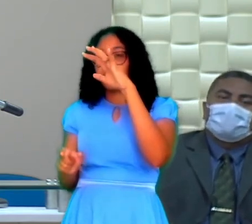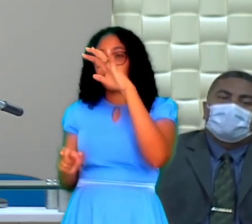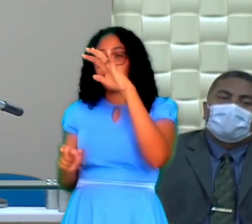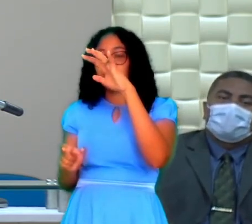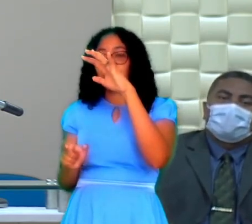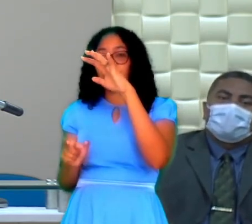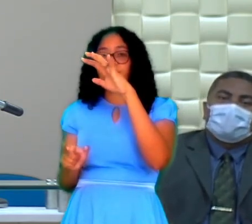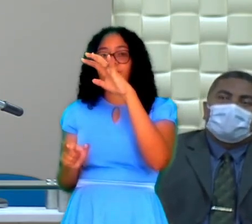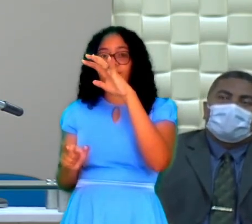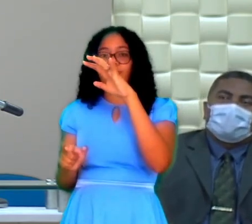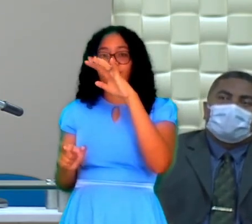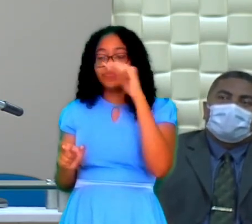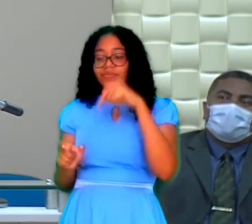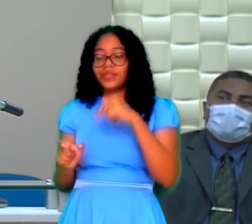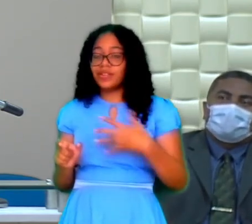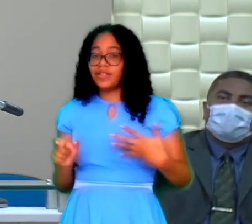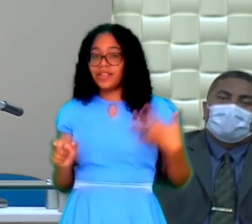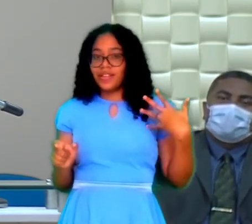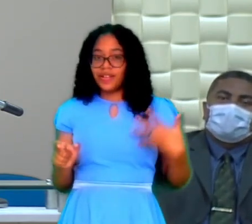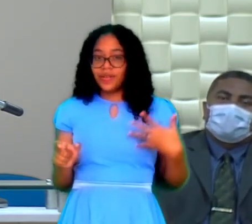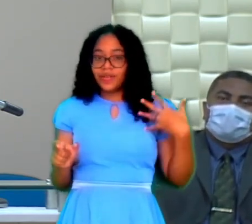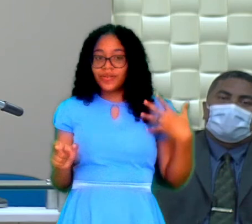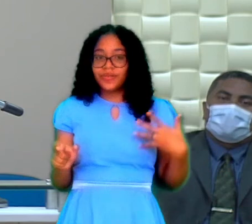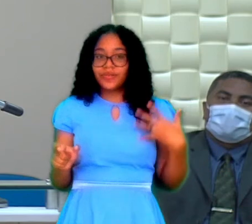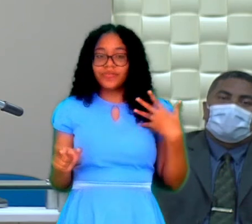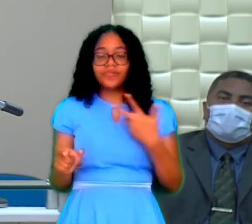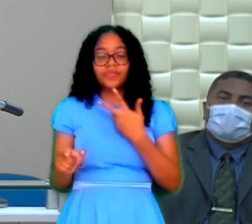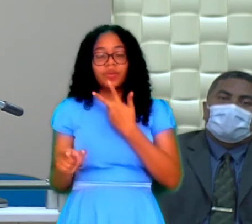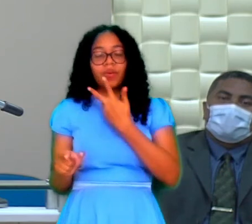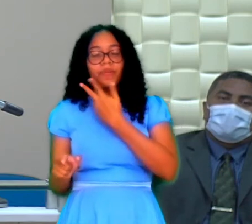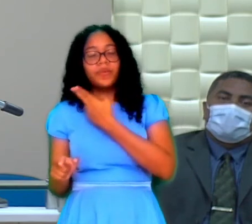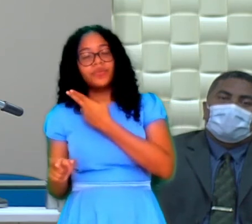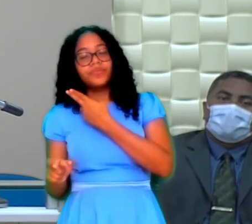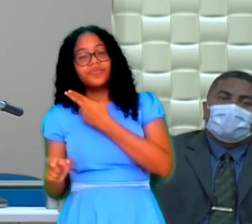Queridos, bom é servir ao Senhor